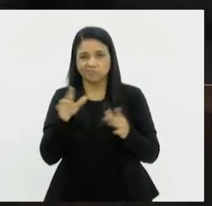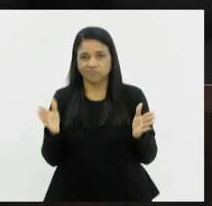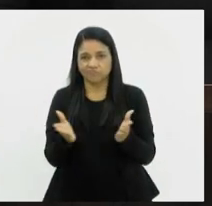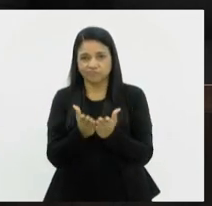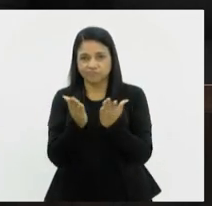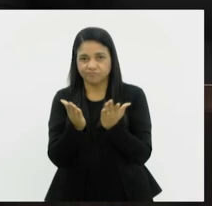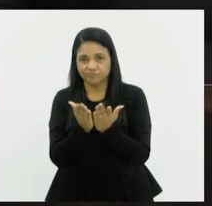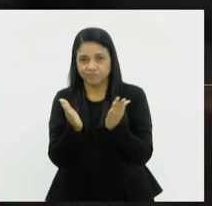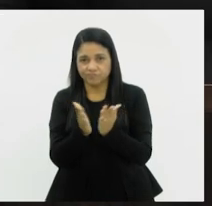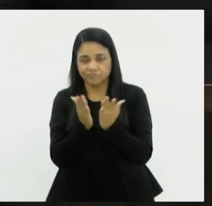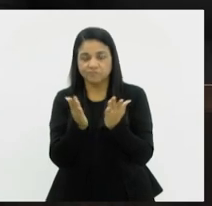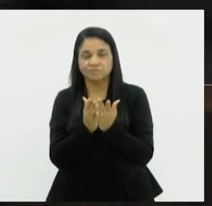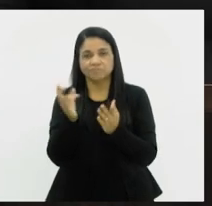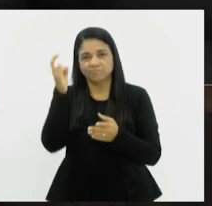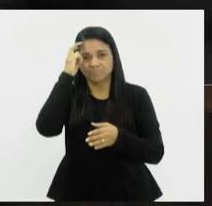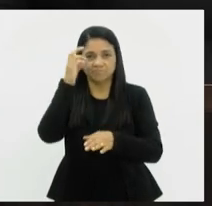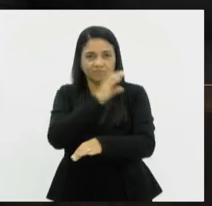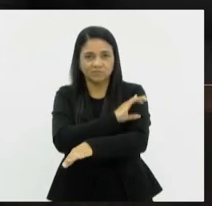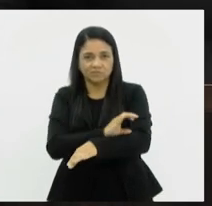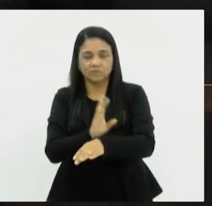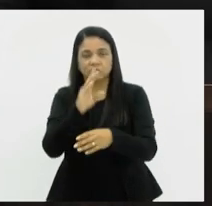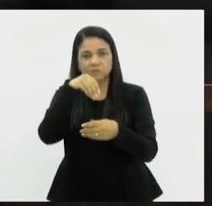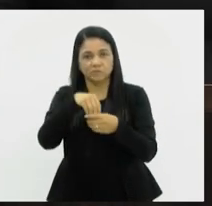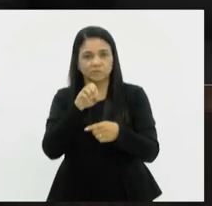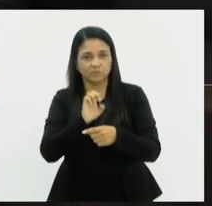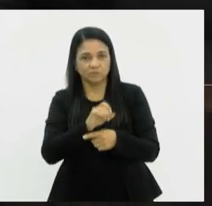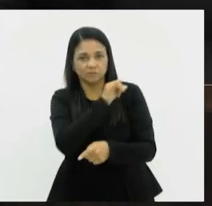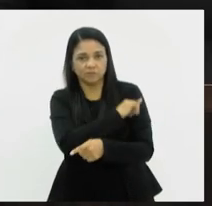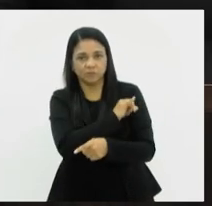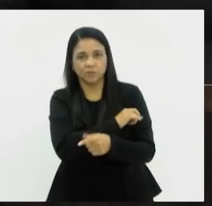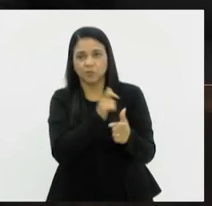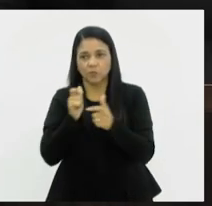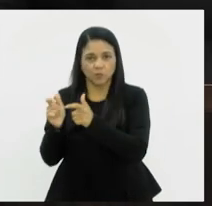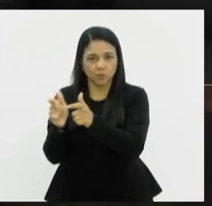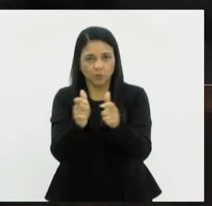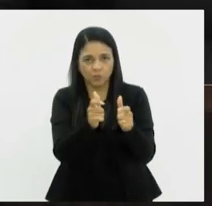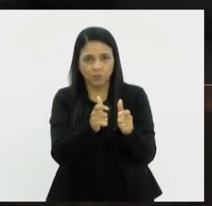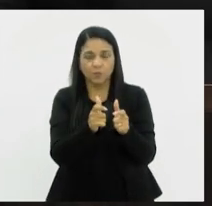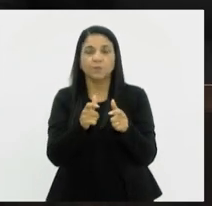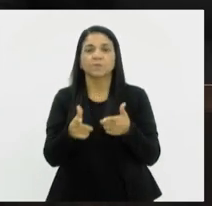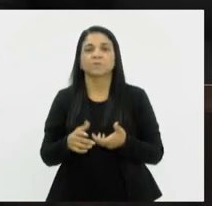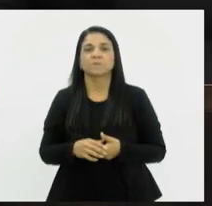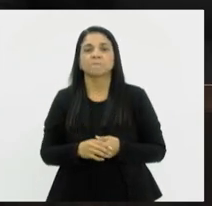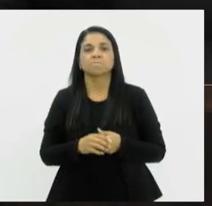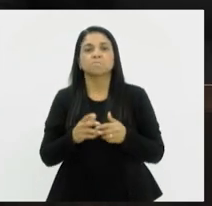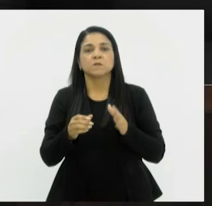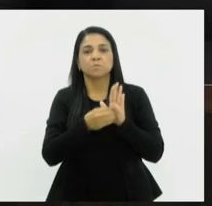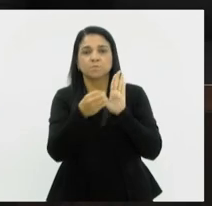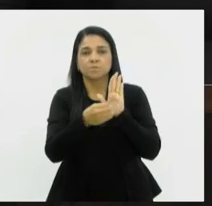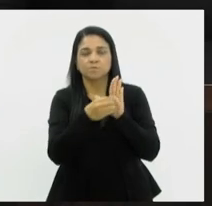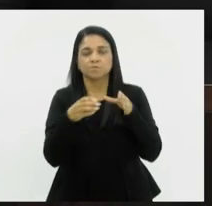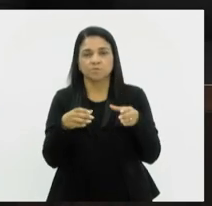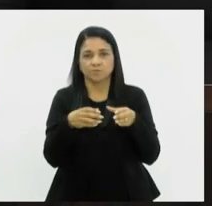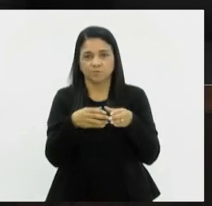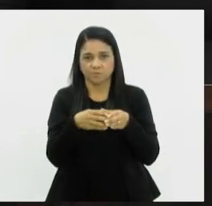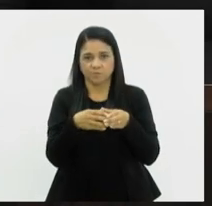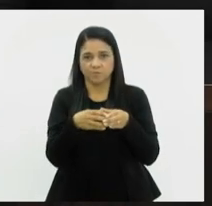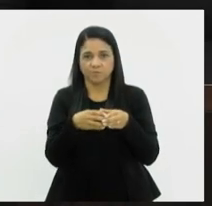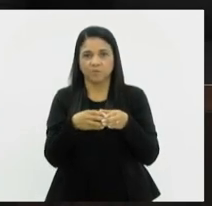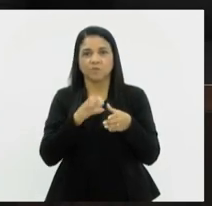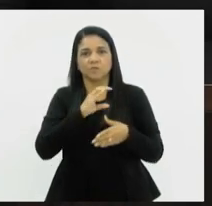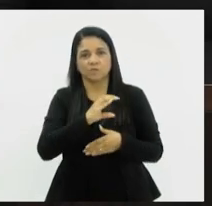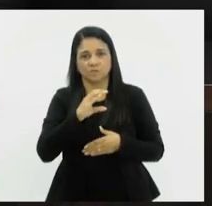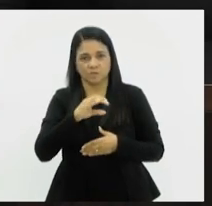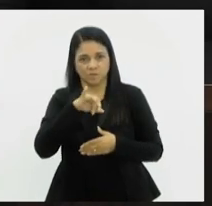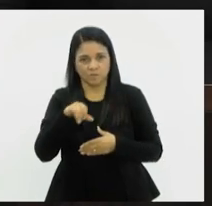como manifestação cultural no Estado do Rio de Janeiro e dá outras providências. Pareceres das comissões de